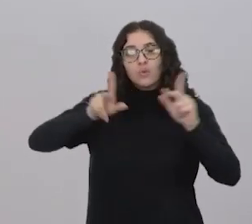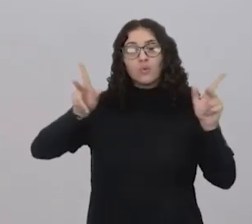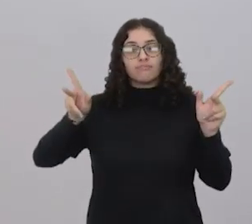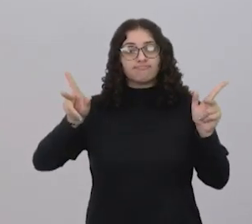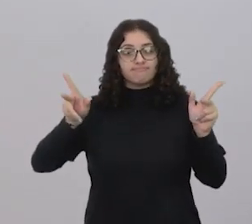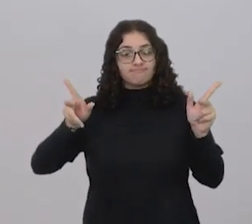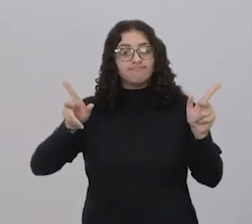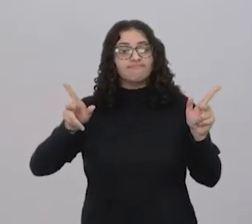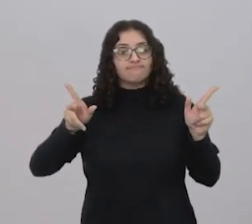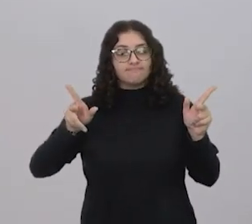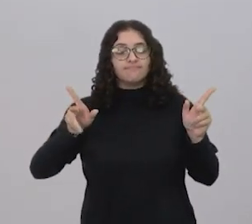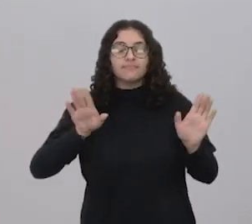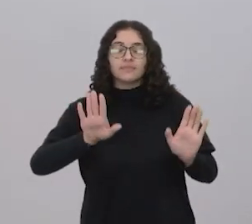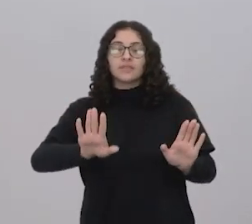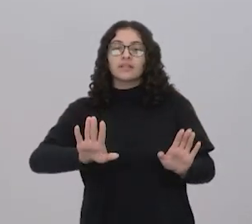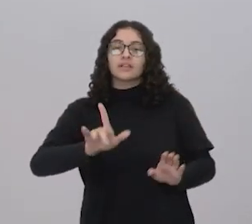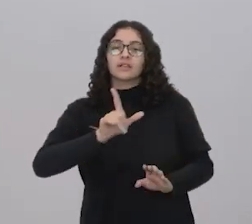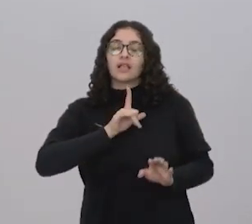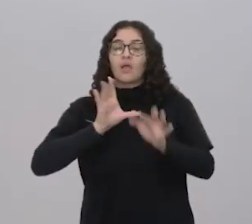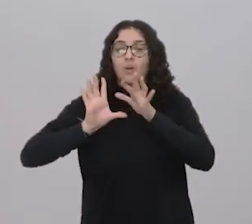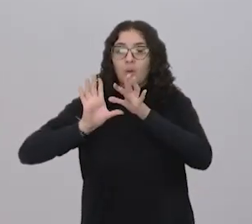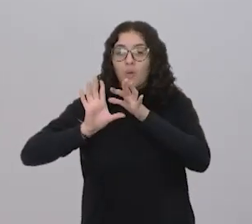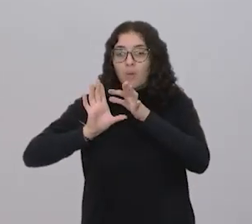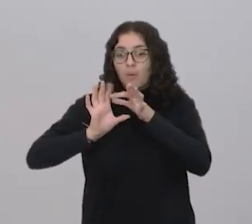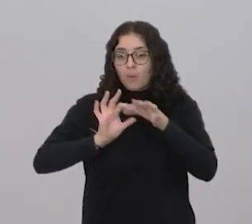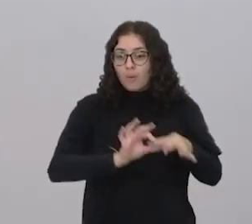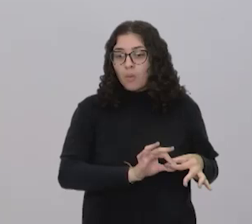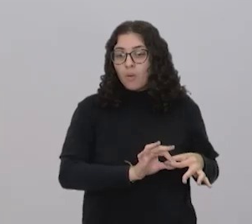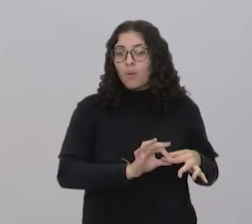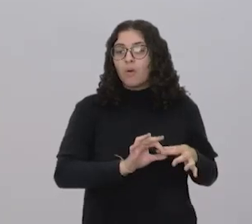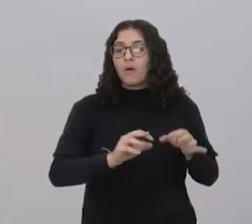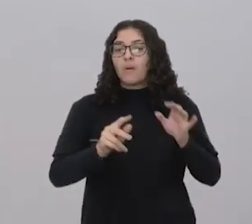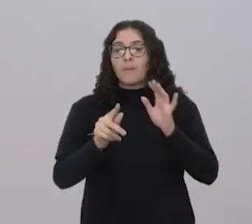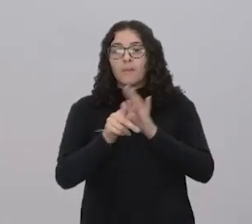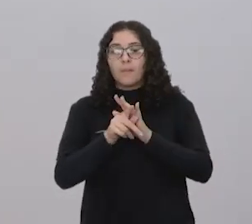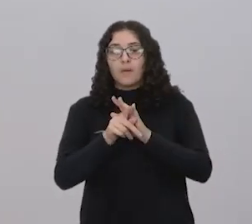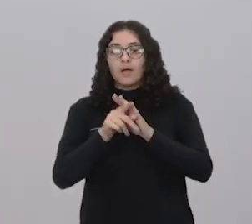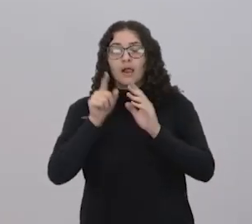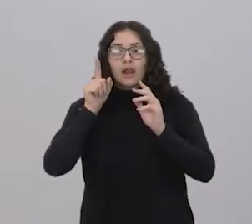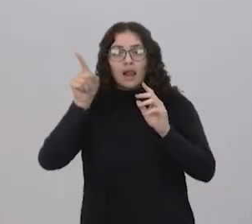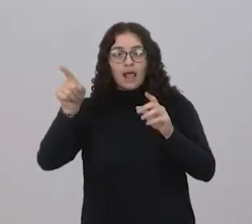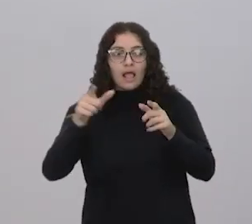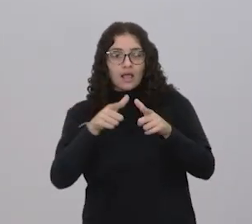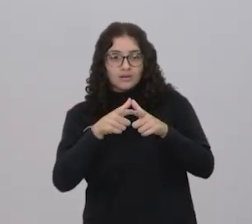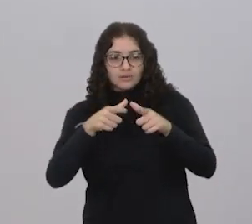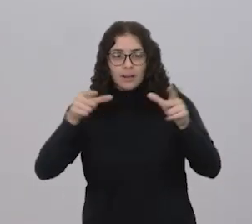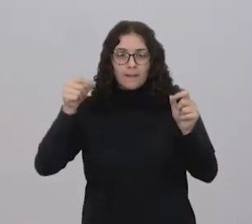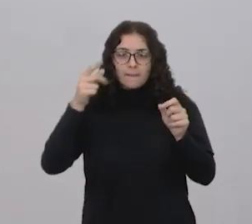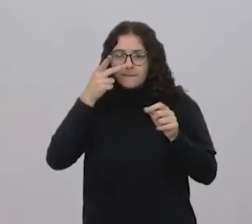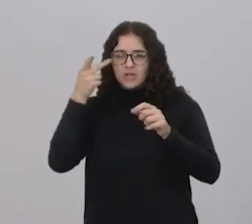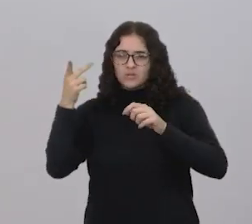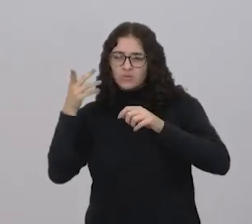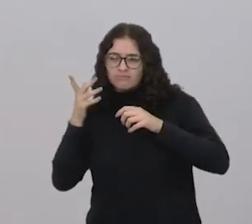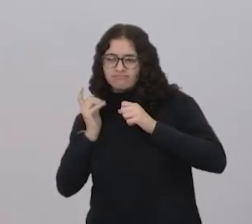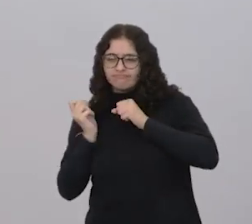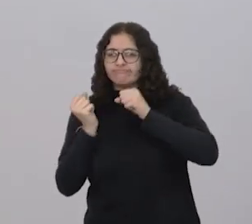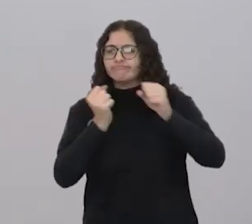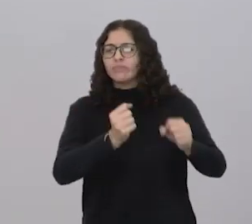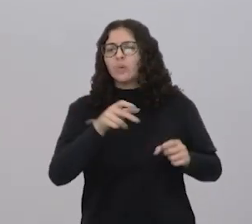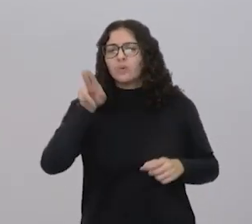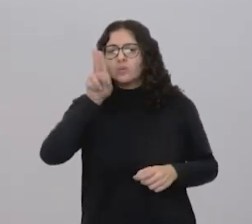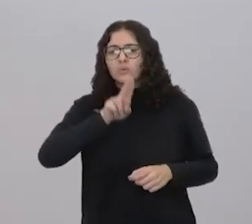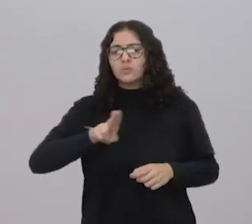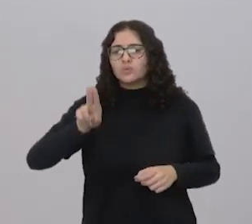diferentes, né? A gente viu o contexto da invasão japonesa, em que algumas mulheres utilizavam